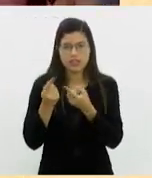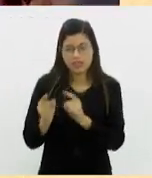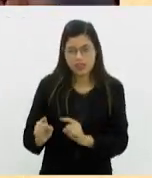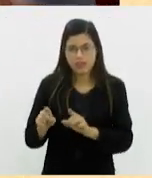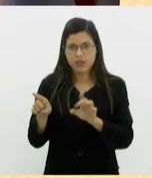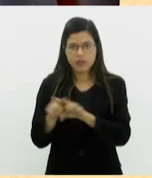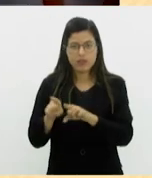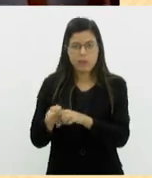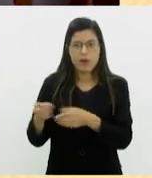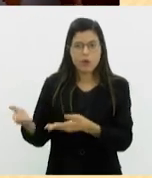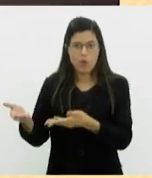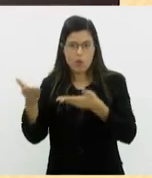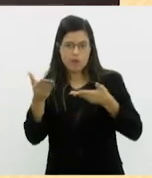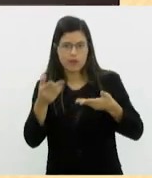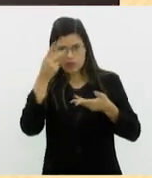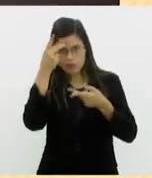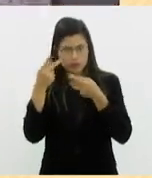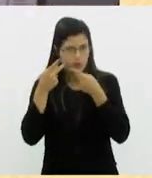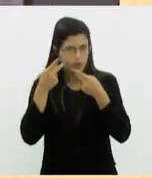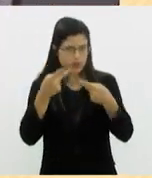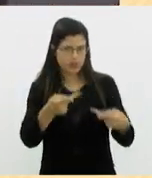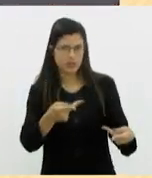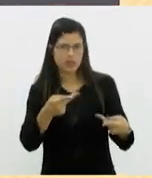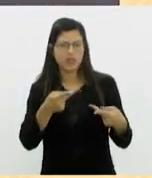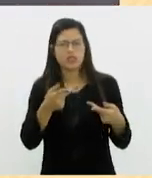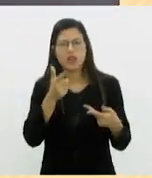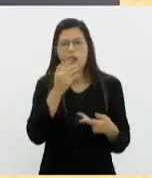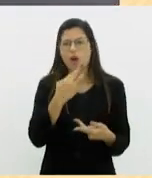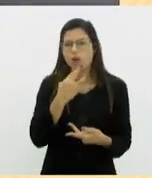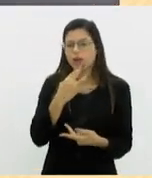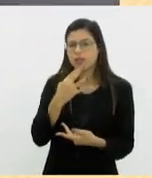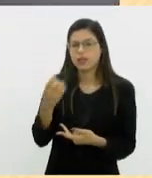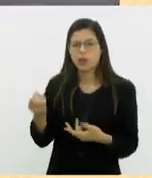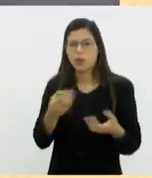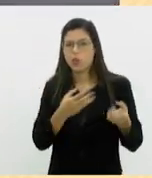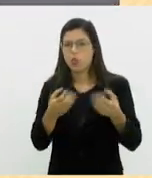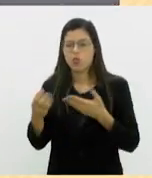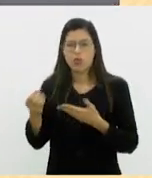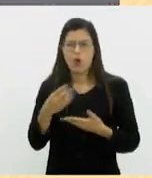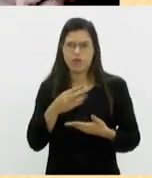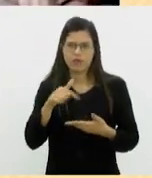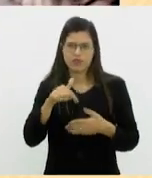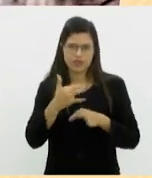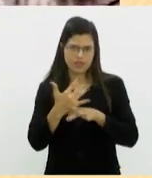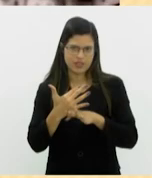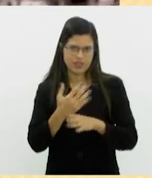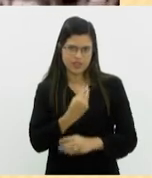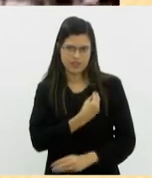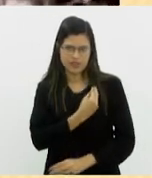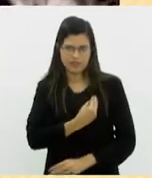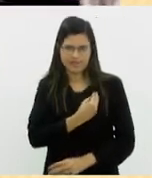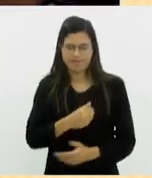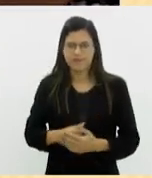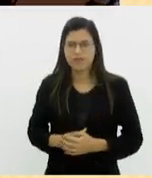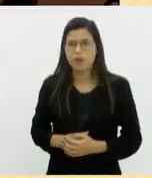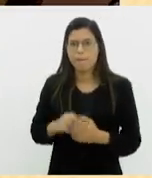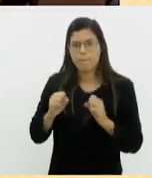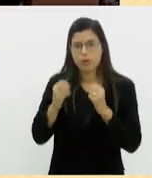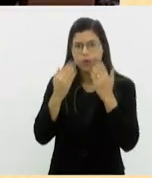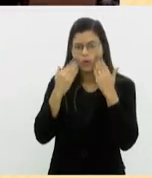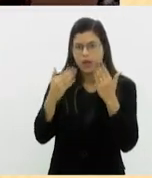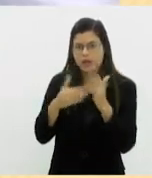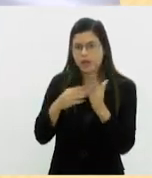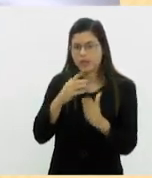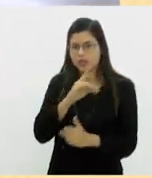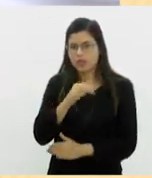também convidam os visitantes a explorar novas perspectivas da vida na cidade. Você pode conferir a exposição até o dia 2